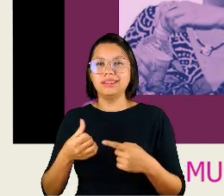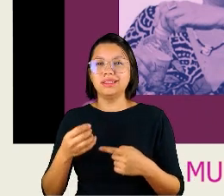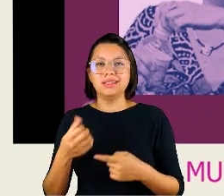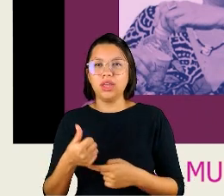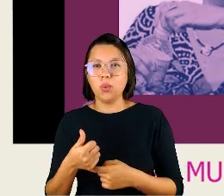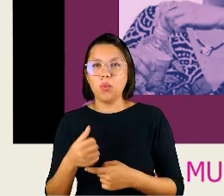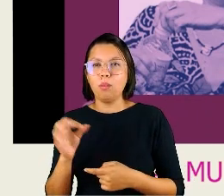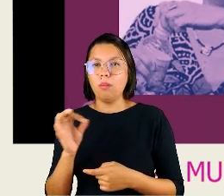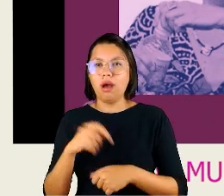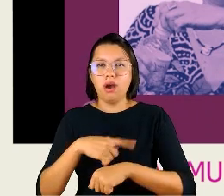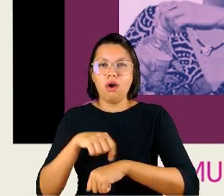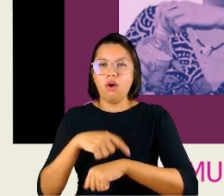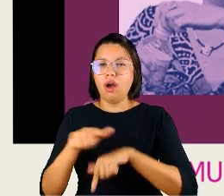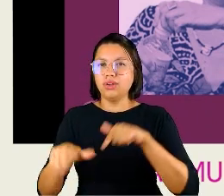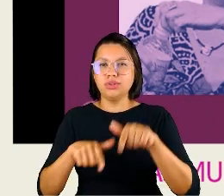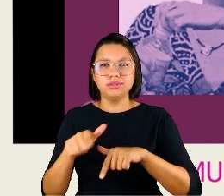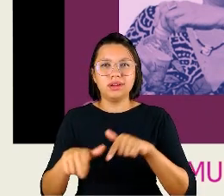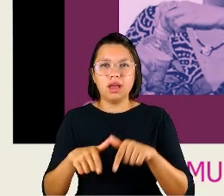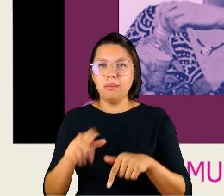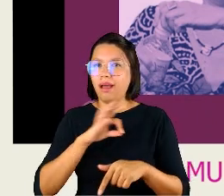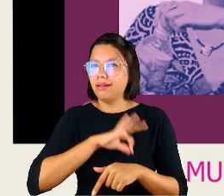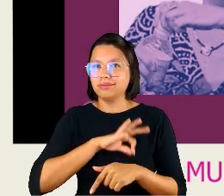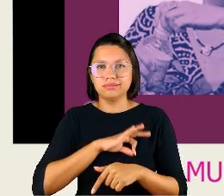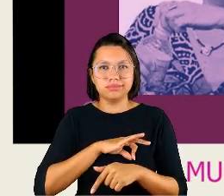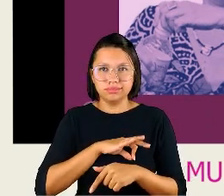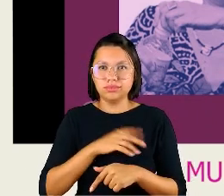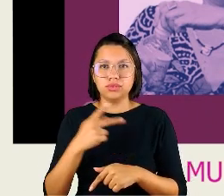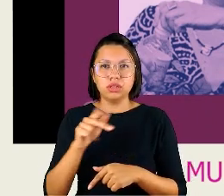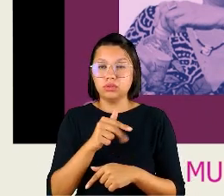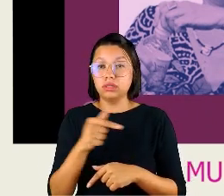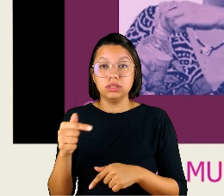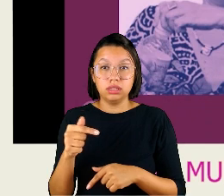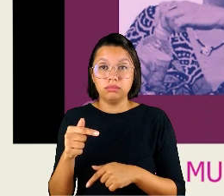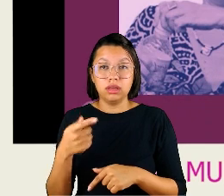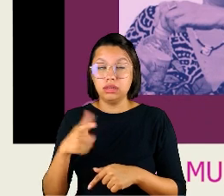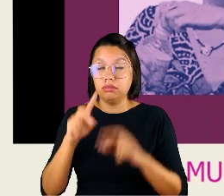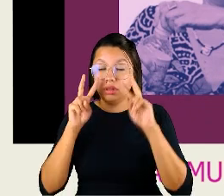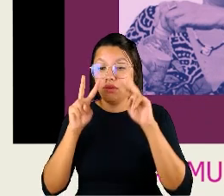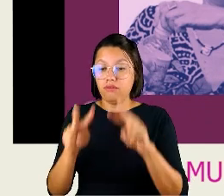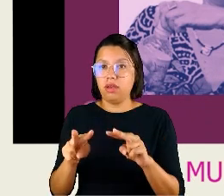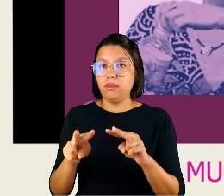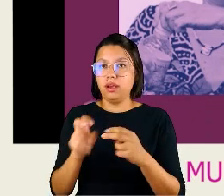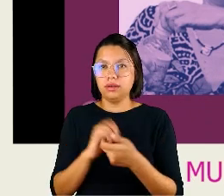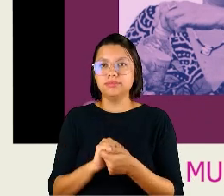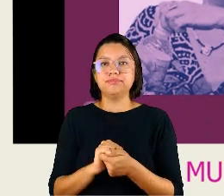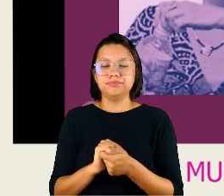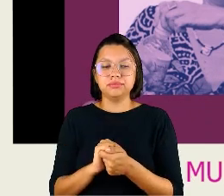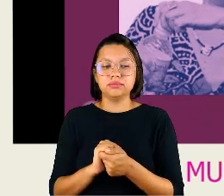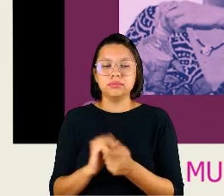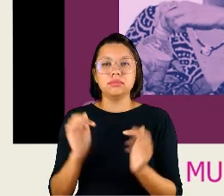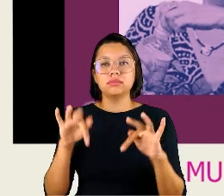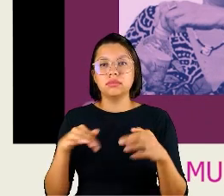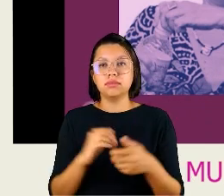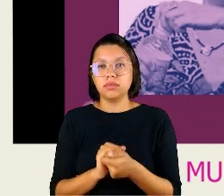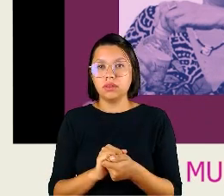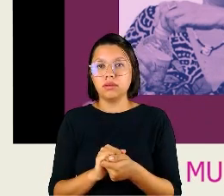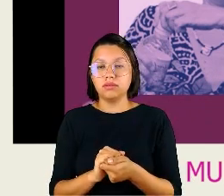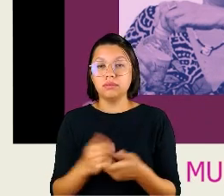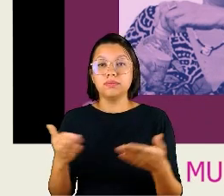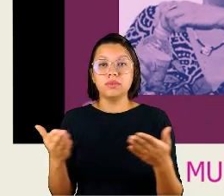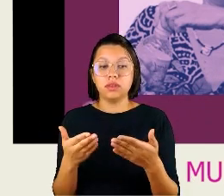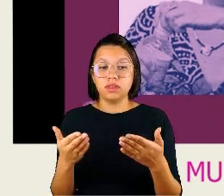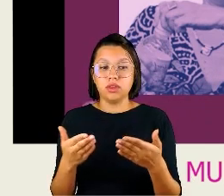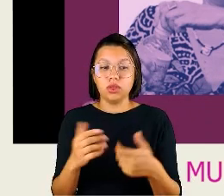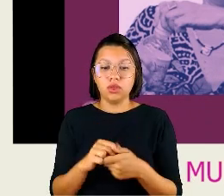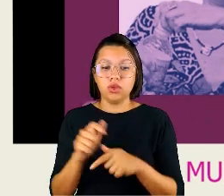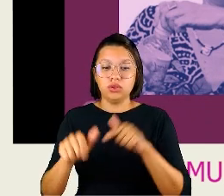de atividades não remuneradas incluídas na sua semana e sem nenhuma visibilidade. Por fim, né, passando o slide, o trabalho